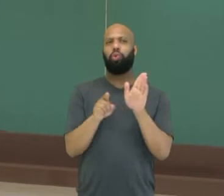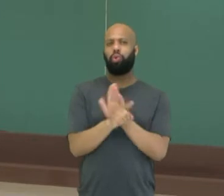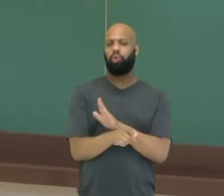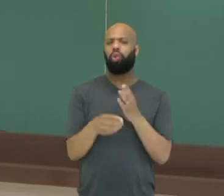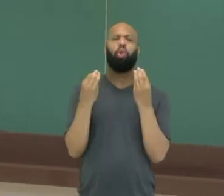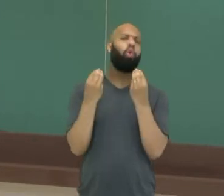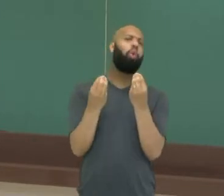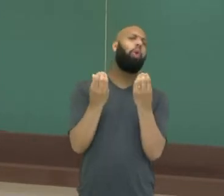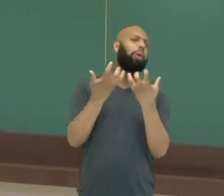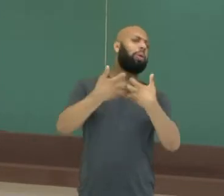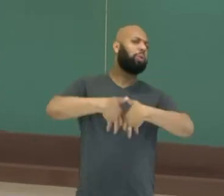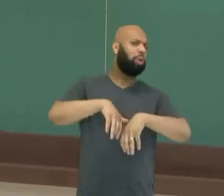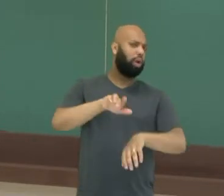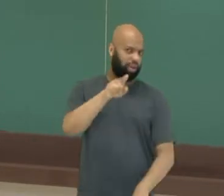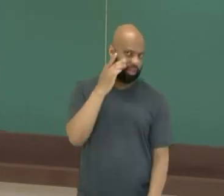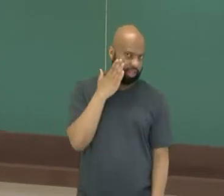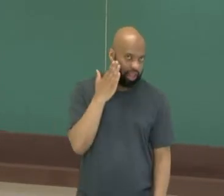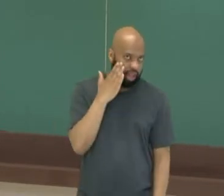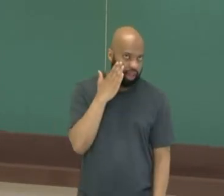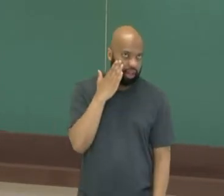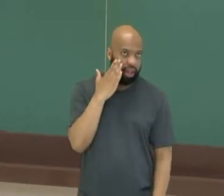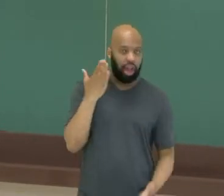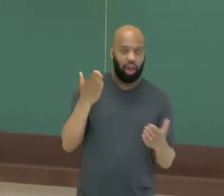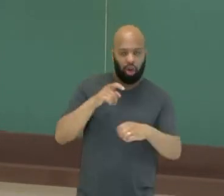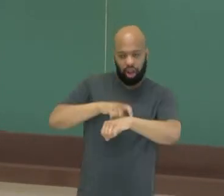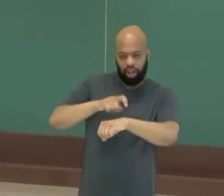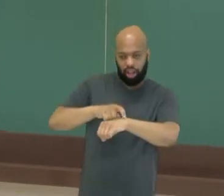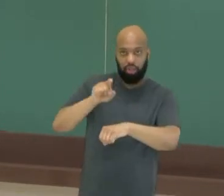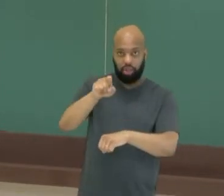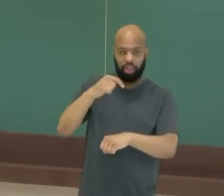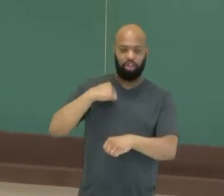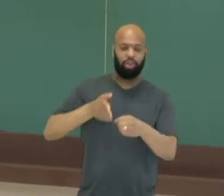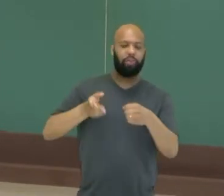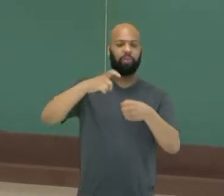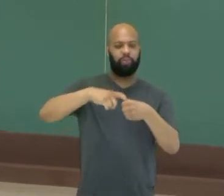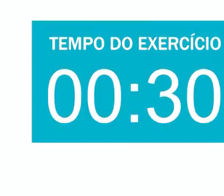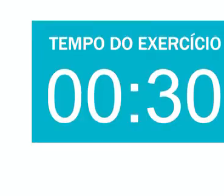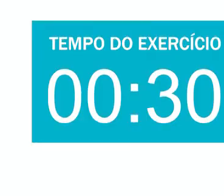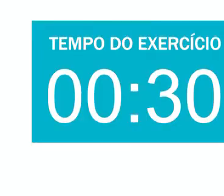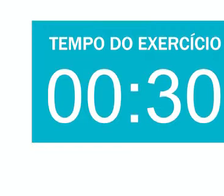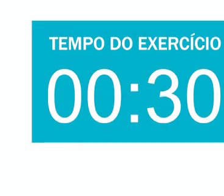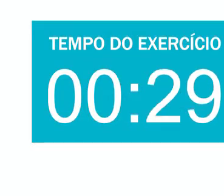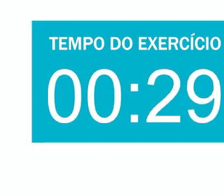como que elas funcionam? Eu vou dar um tempinho para você e já retorno.